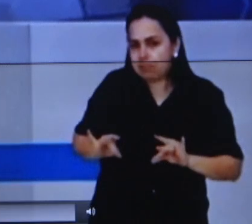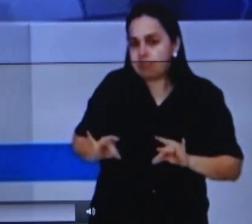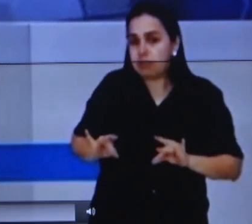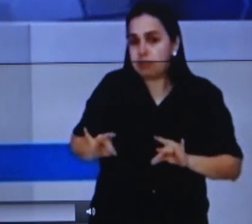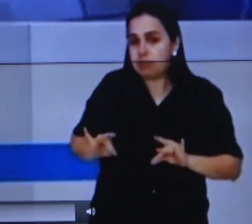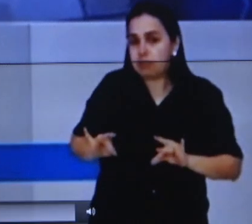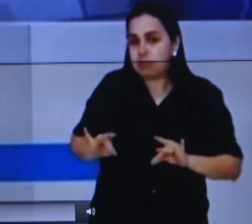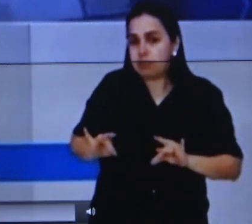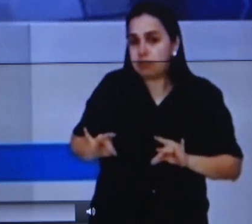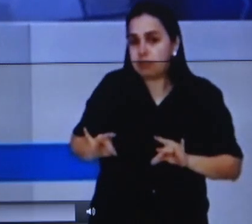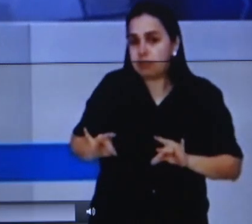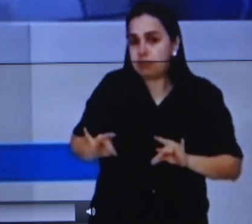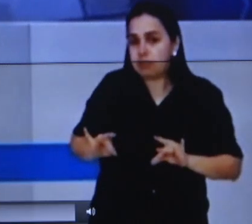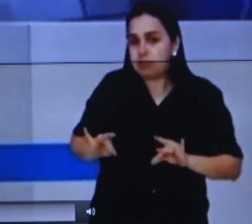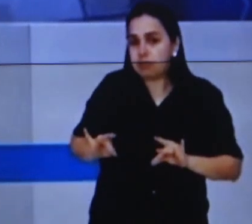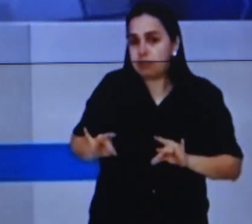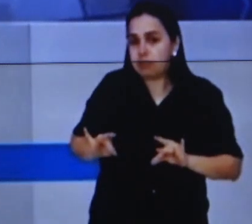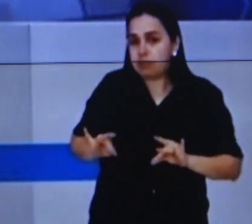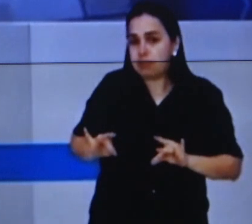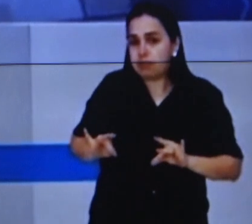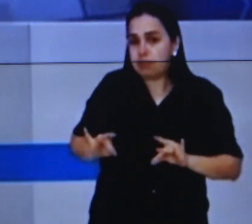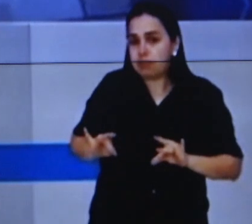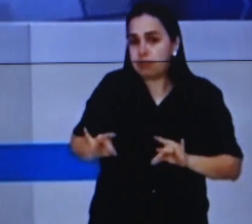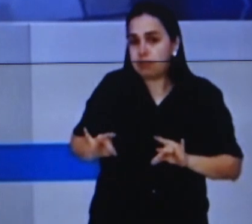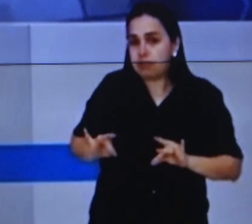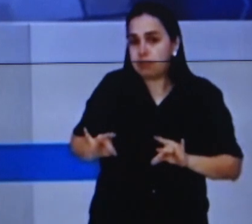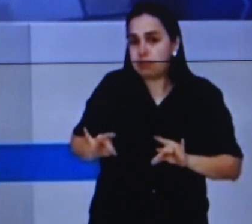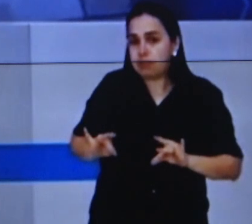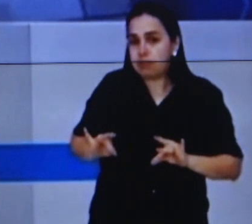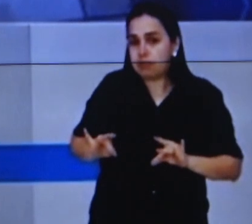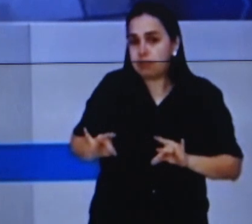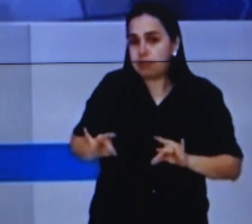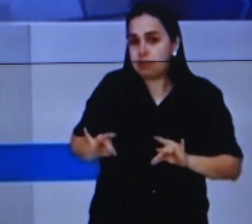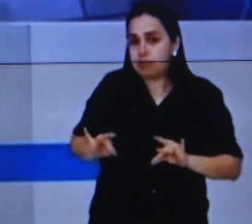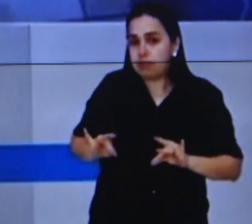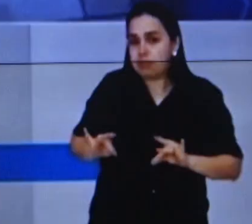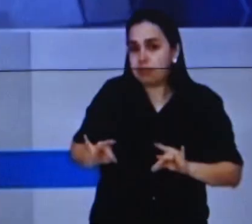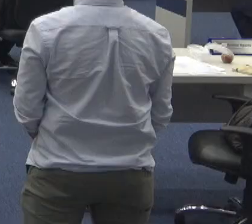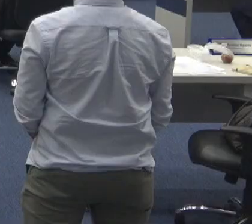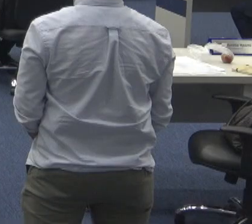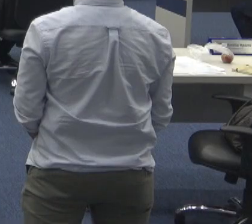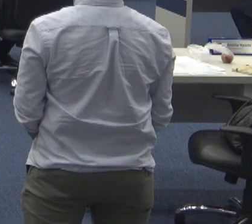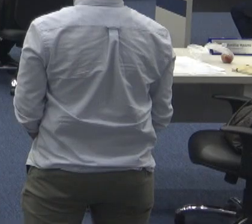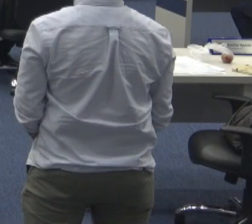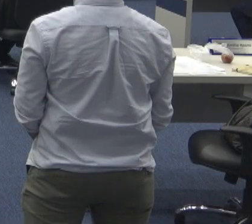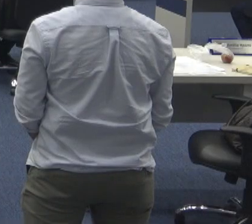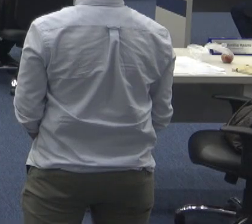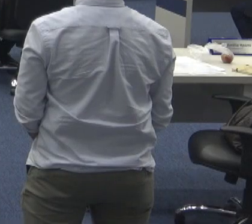hoje, se você...